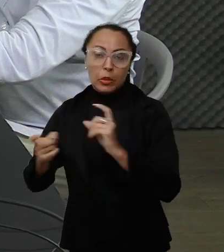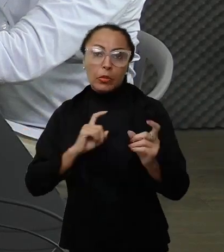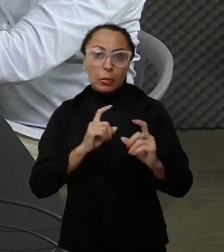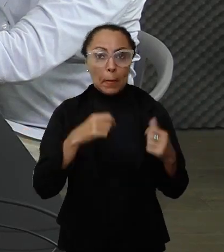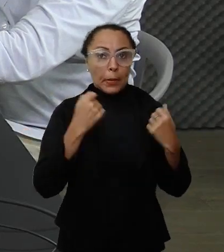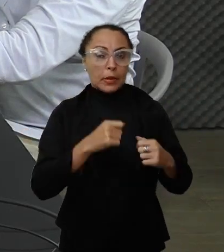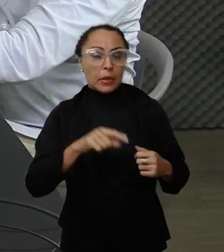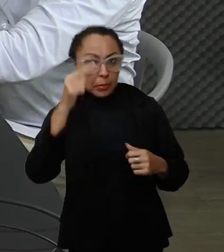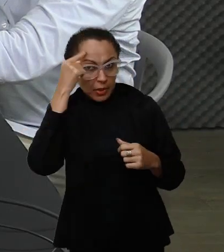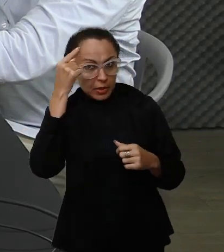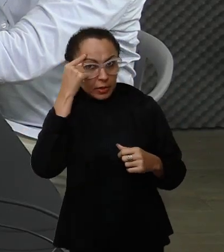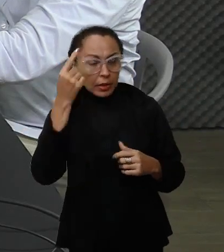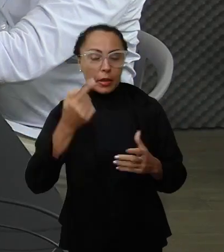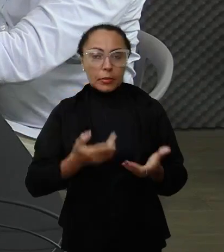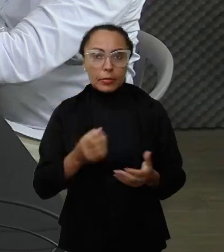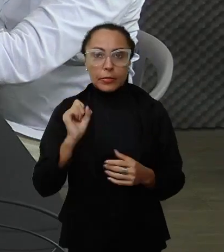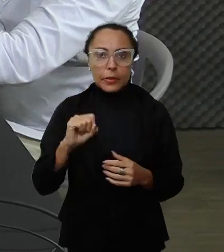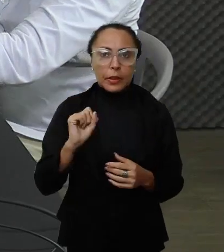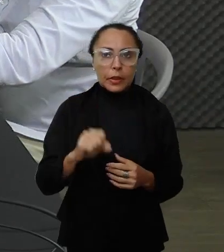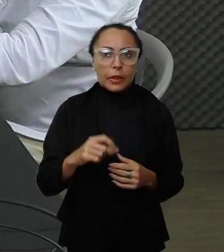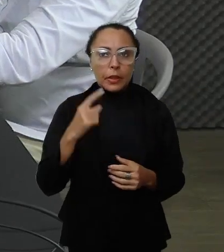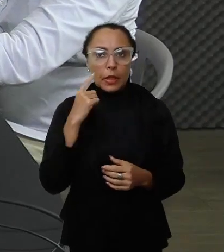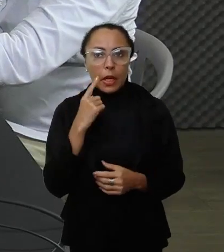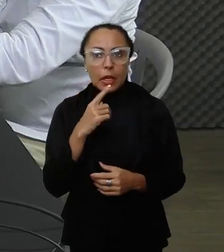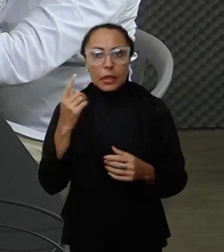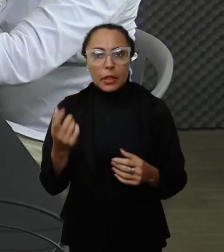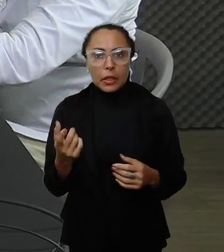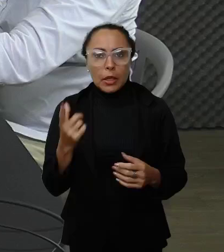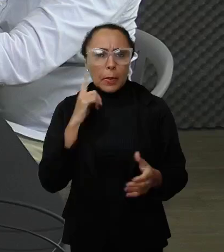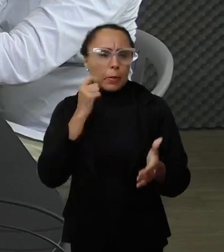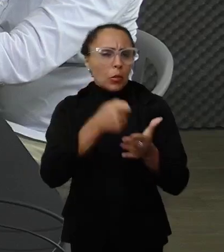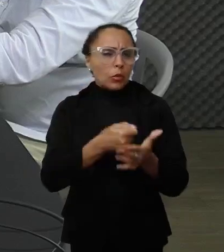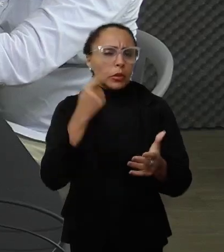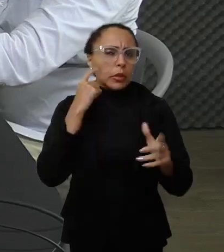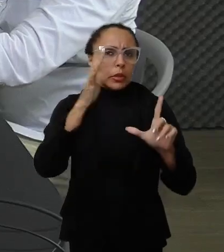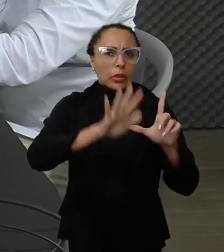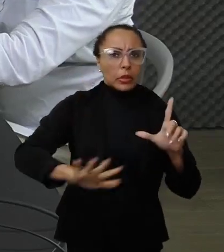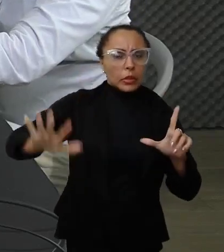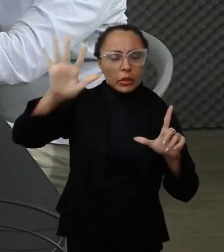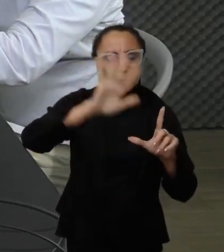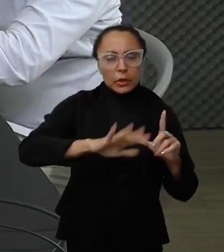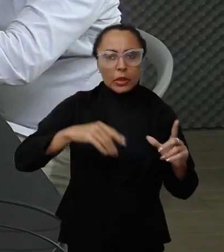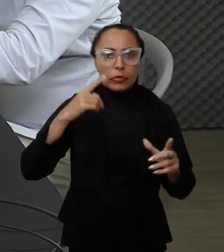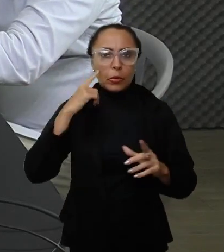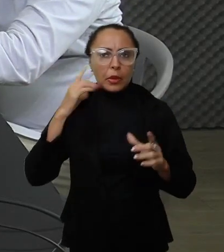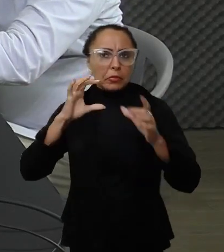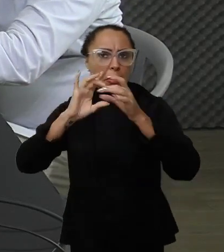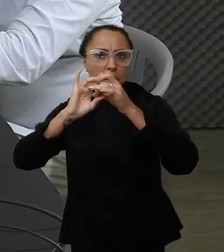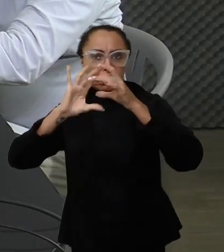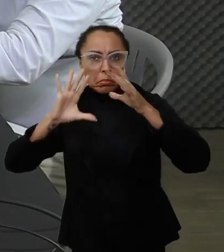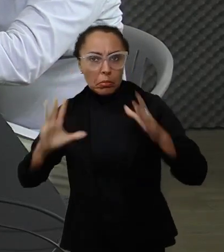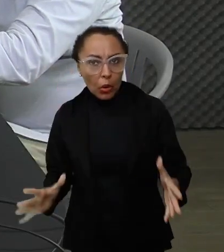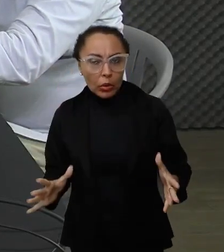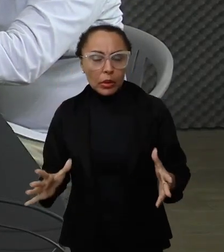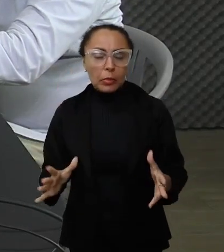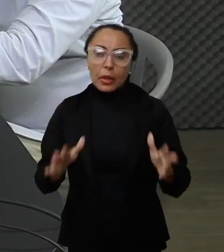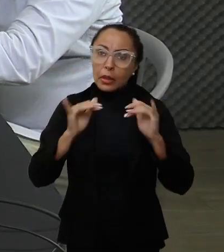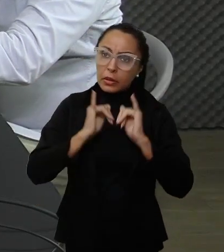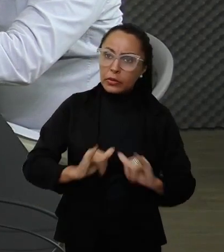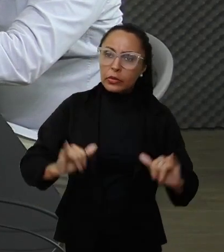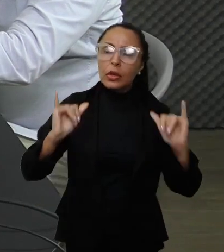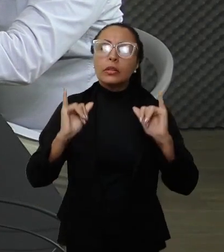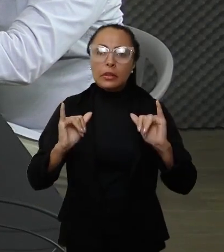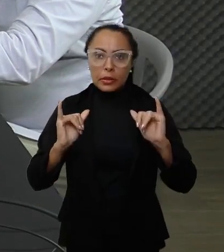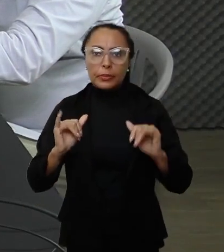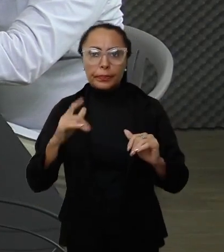pensar numa forma de punir as plataformas por deixarem elas tão abertas para a divulgação